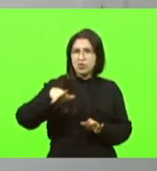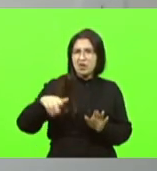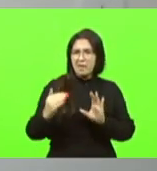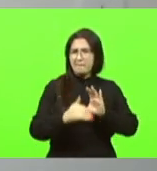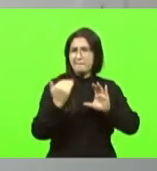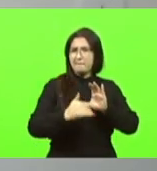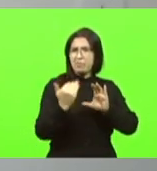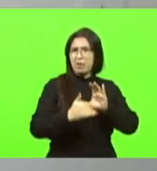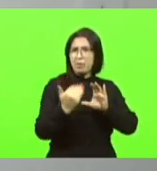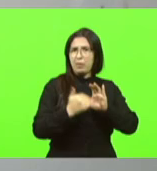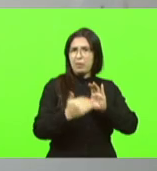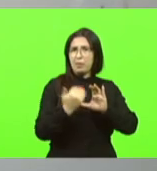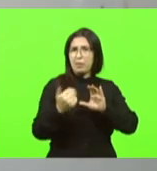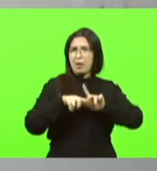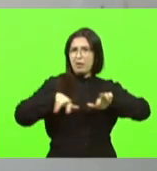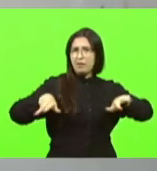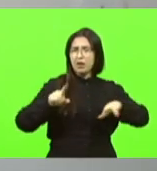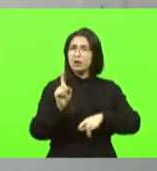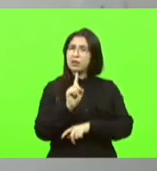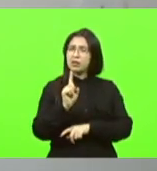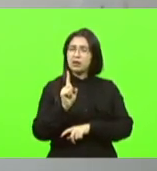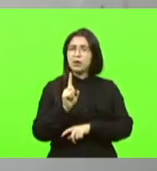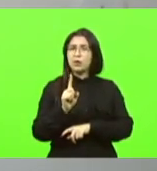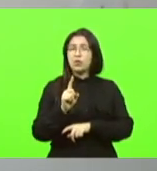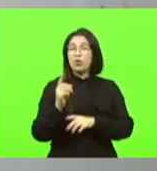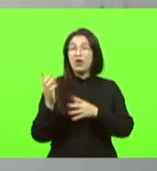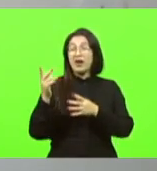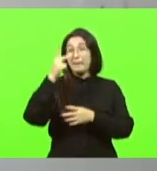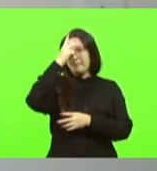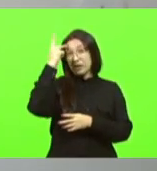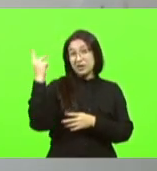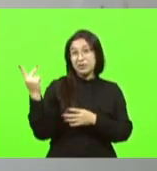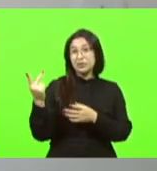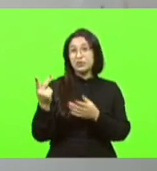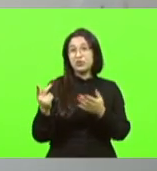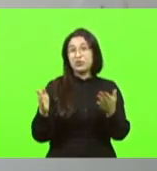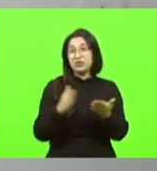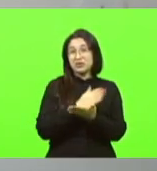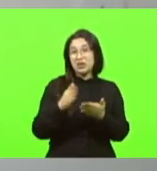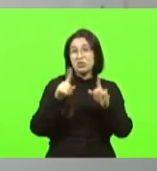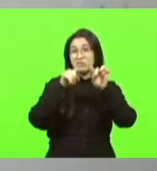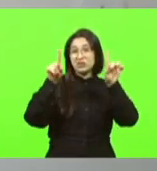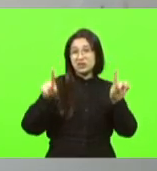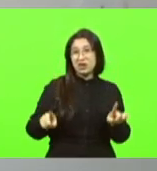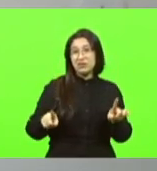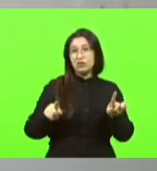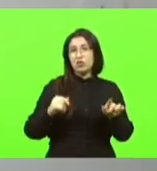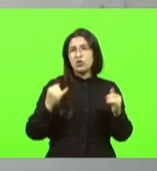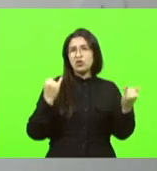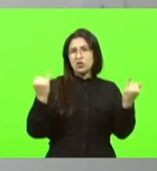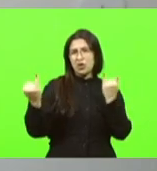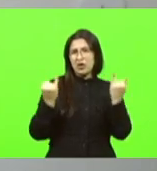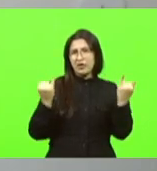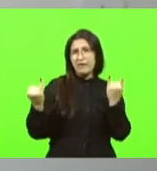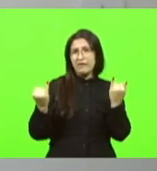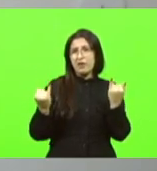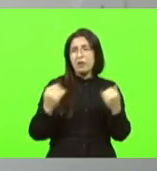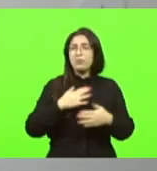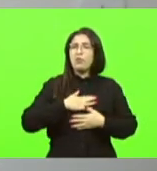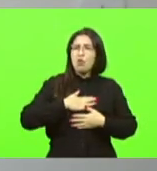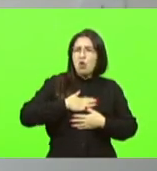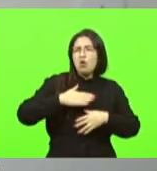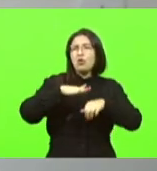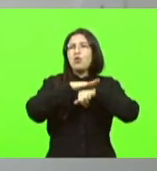mensagens que eu recebi porque muitas vezes as pessoas é muito servidores entre em contato de forma muito amistosa